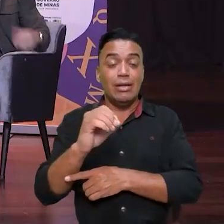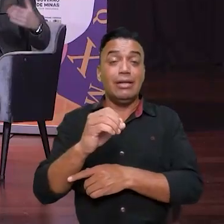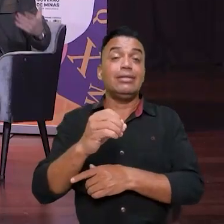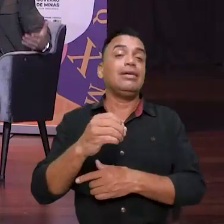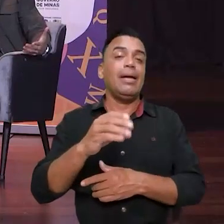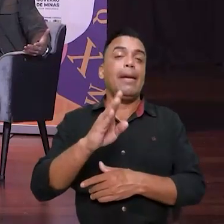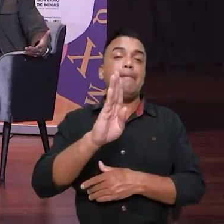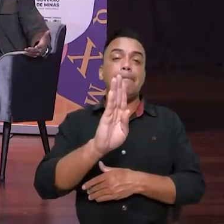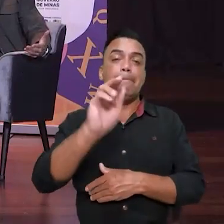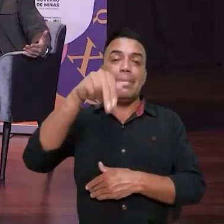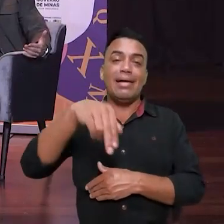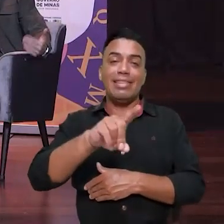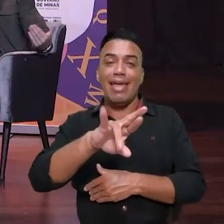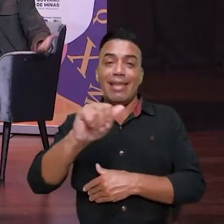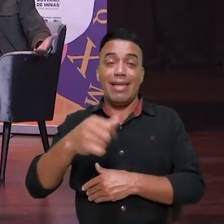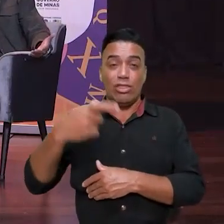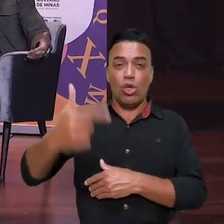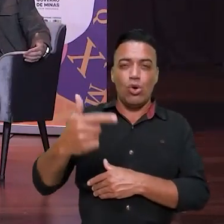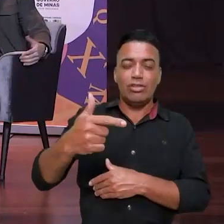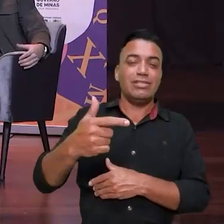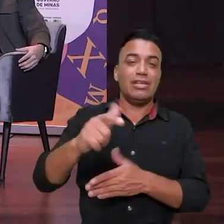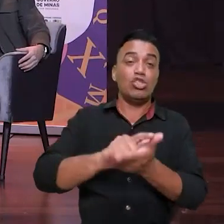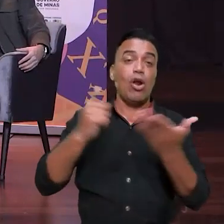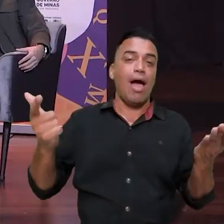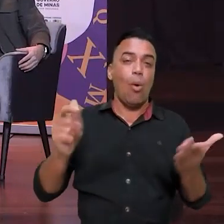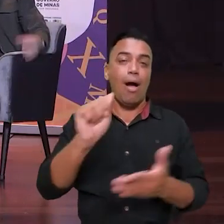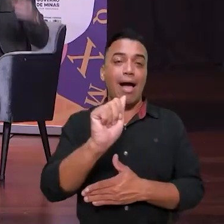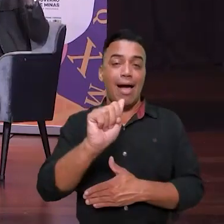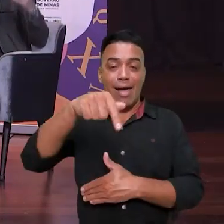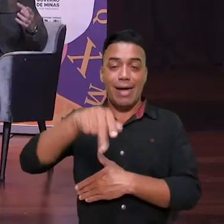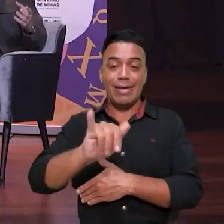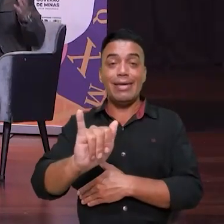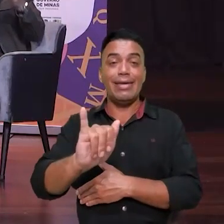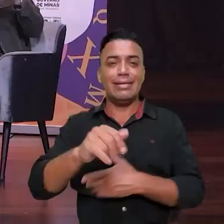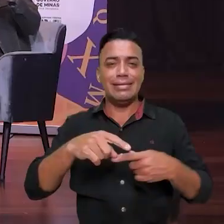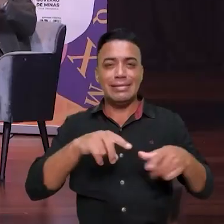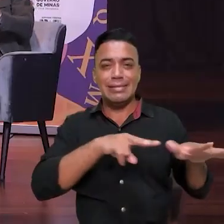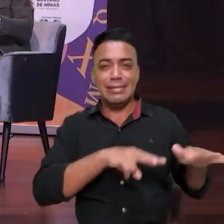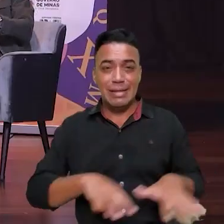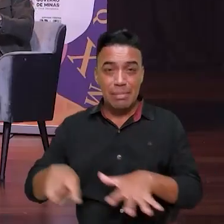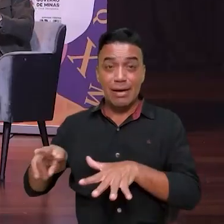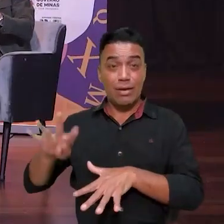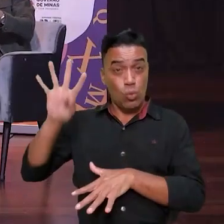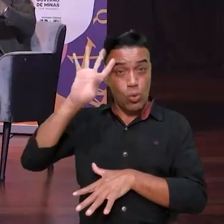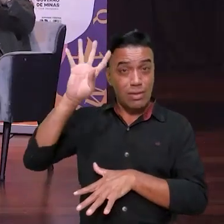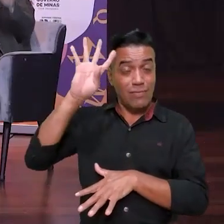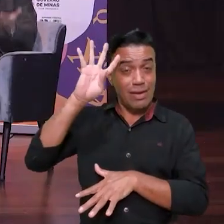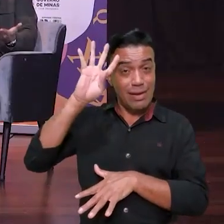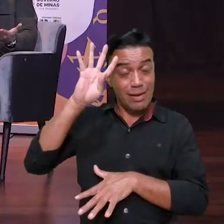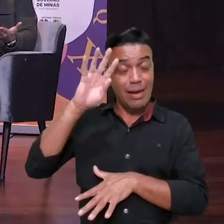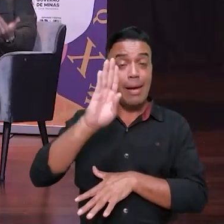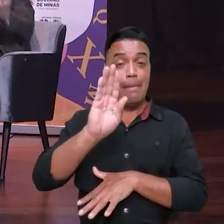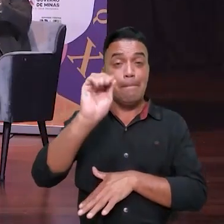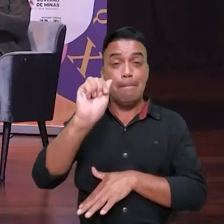2, que virou uma coluna do jornal Aqui, semanal. E então, na quarta-feira, Bandeira 2, com